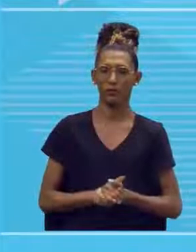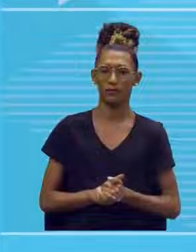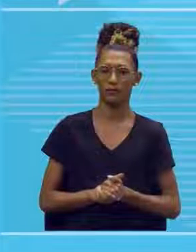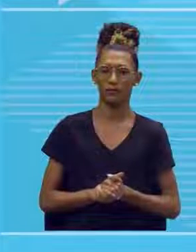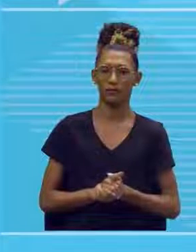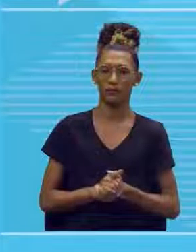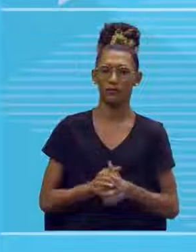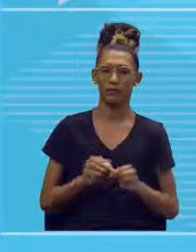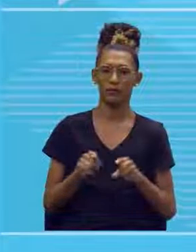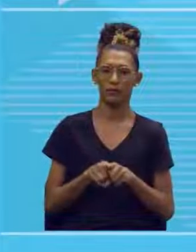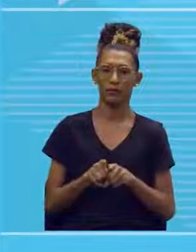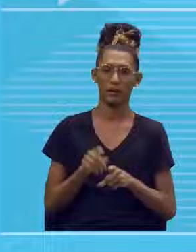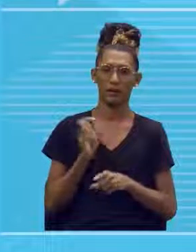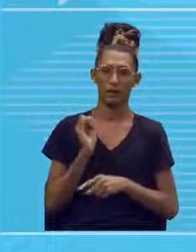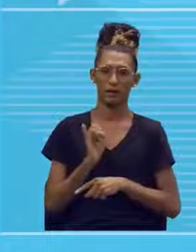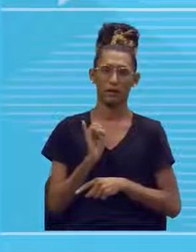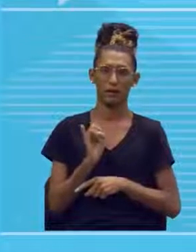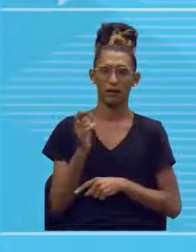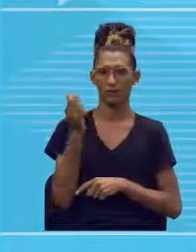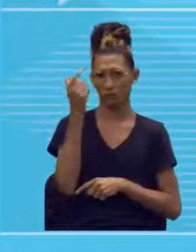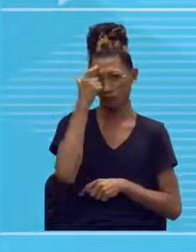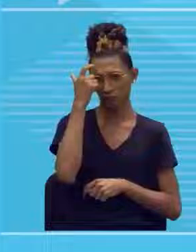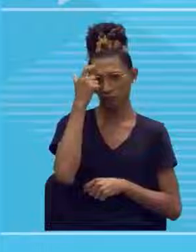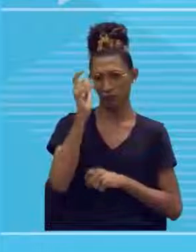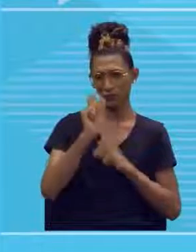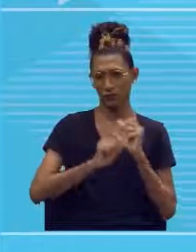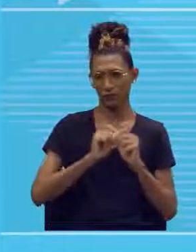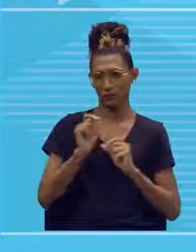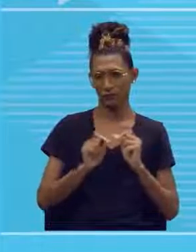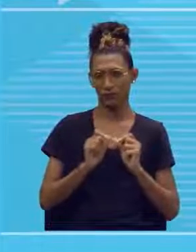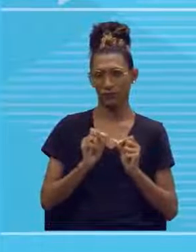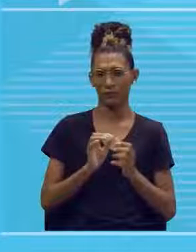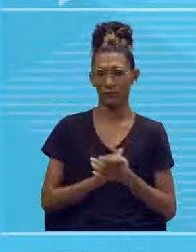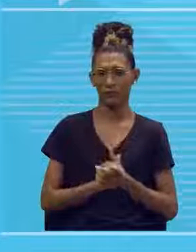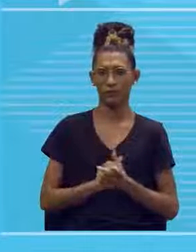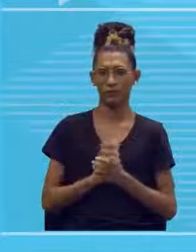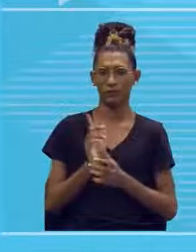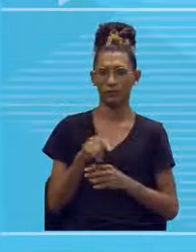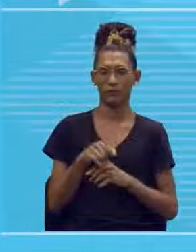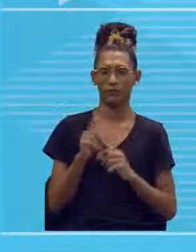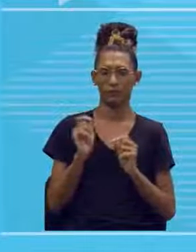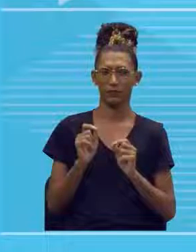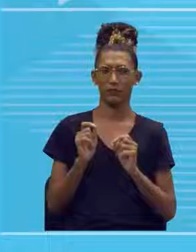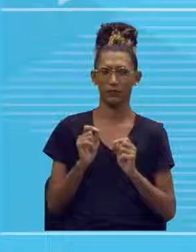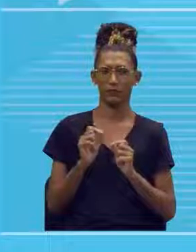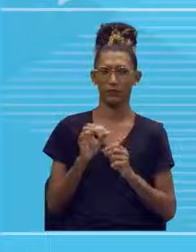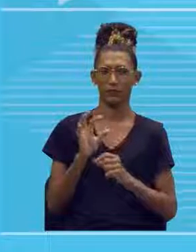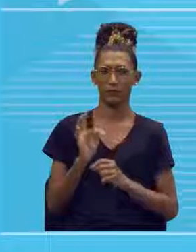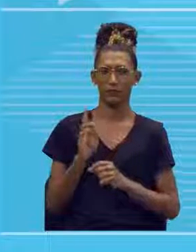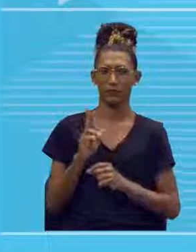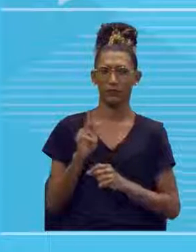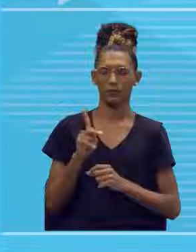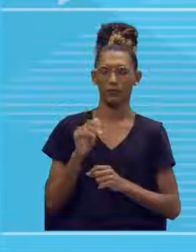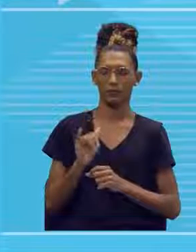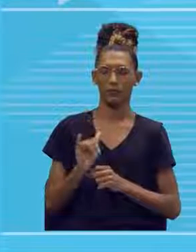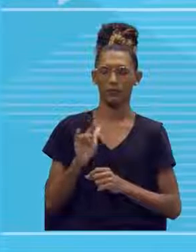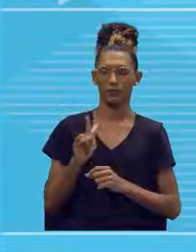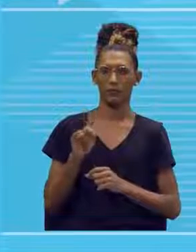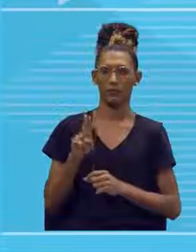que ele se eu não me engano É ele é ele é tupi-guarani